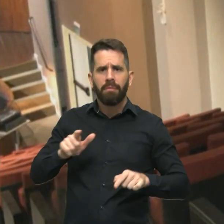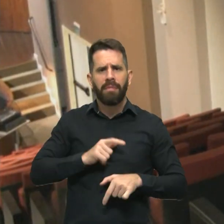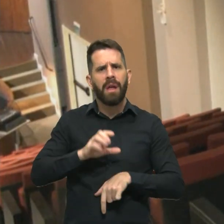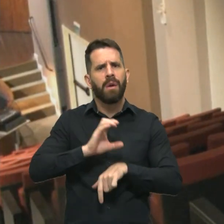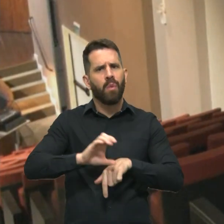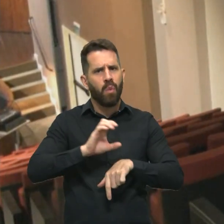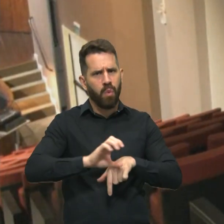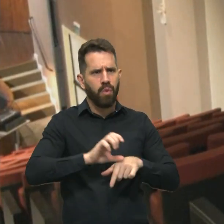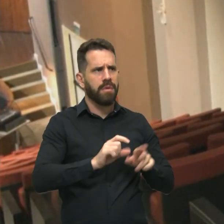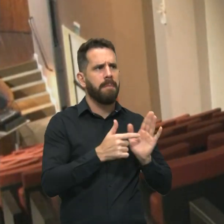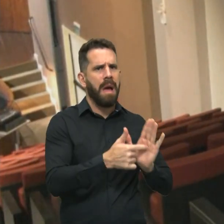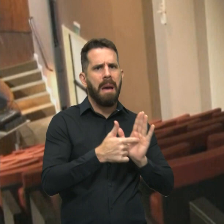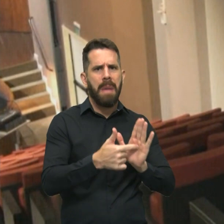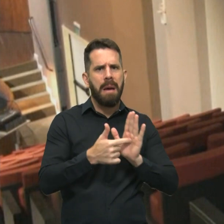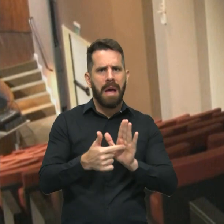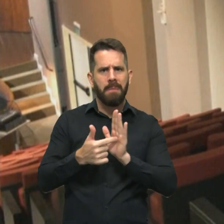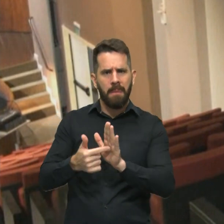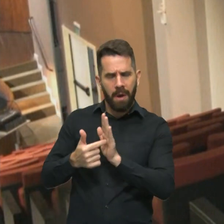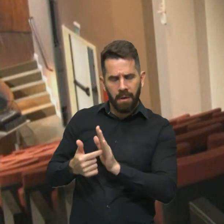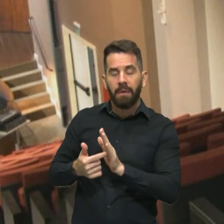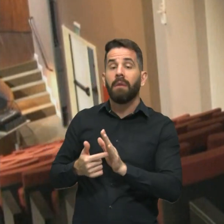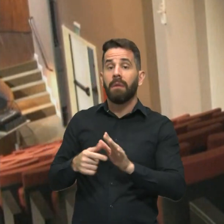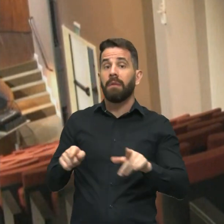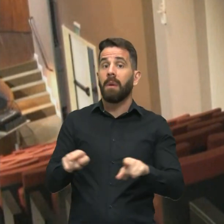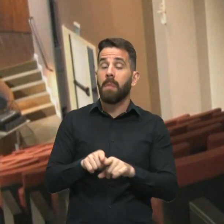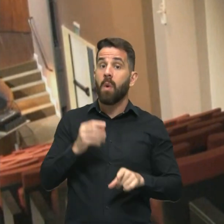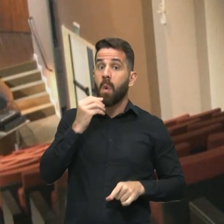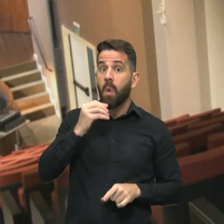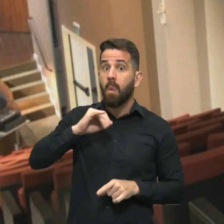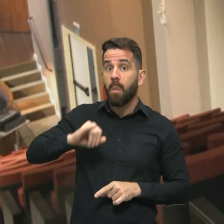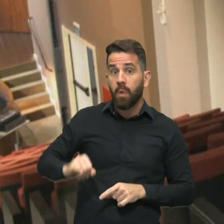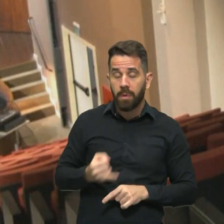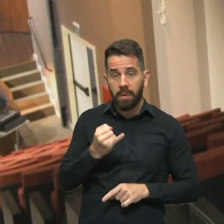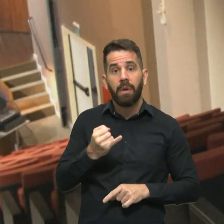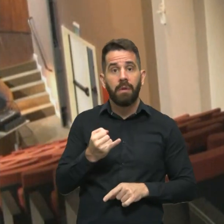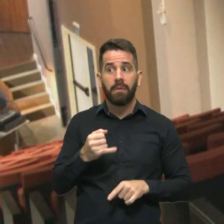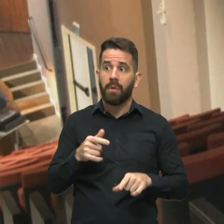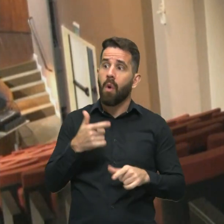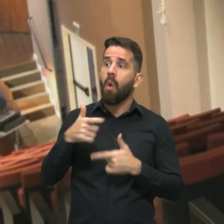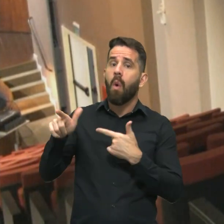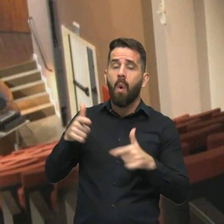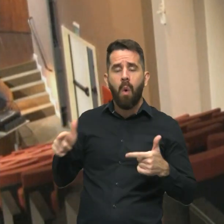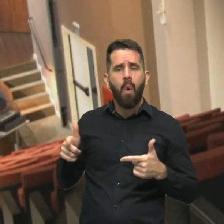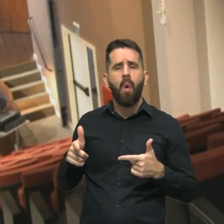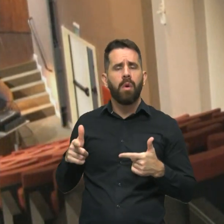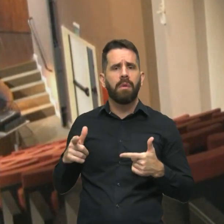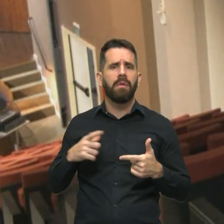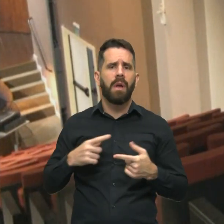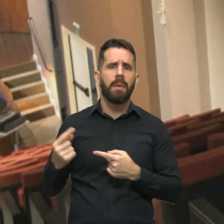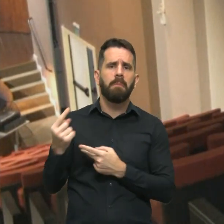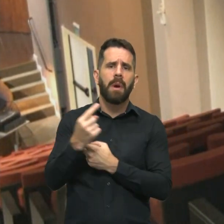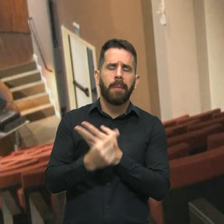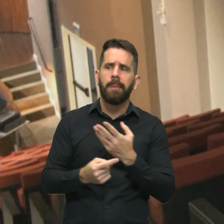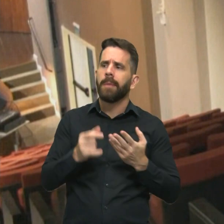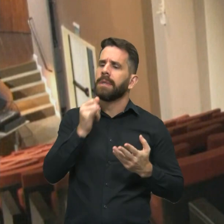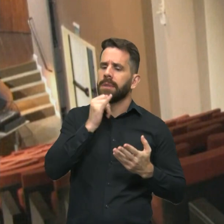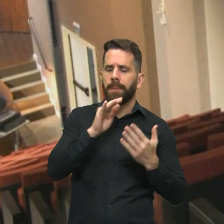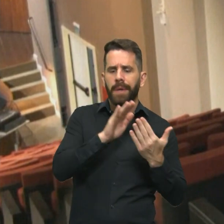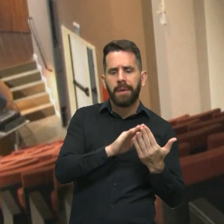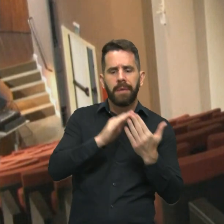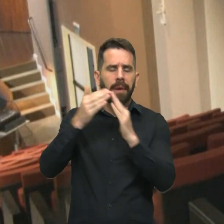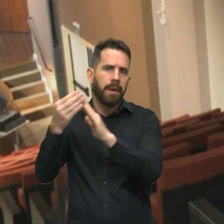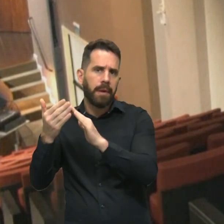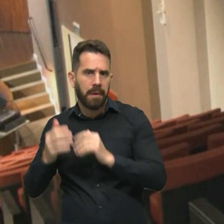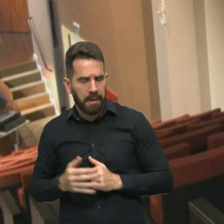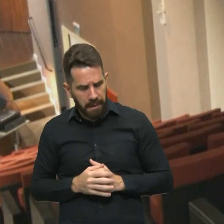aqui também no Espaço das Profissões, é uma ótima oportunidade de conhecer outras oportunidades aí de intercâmbio,